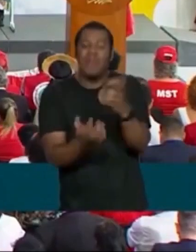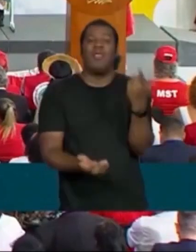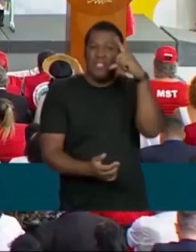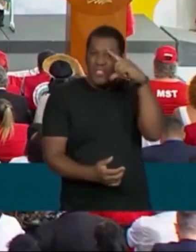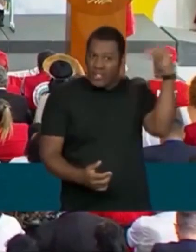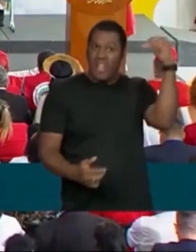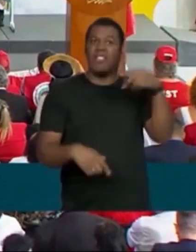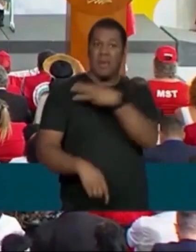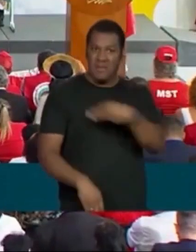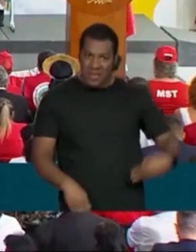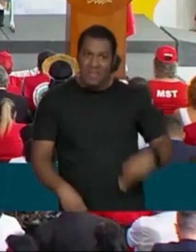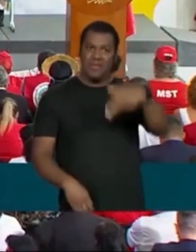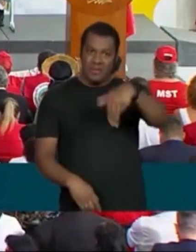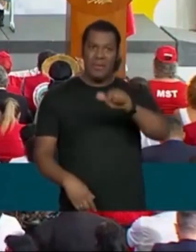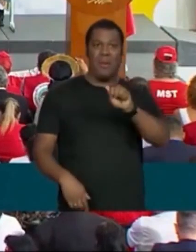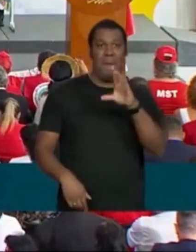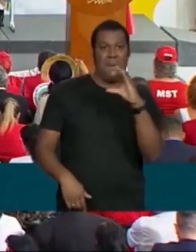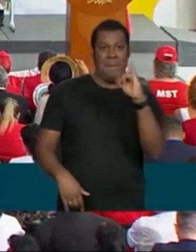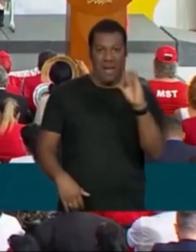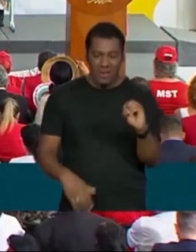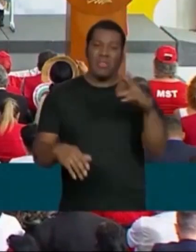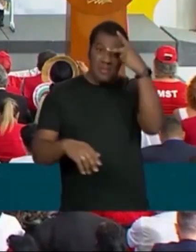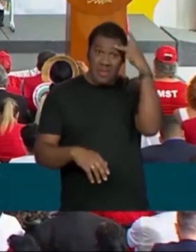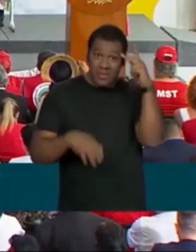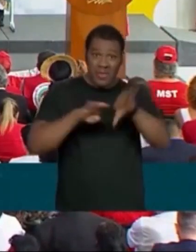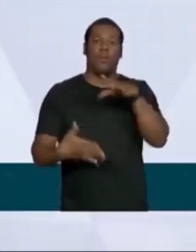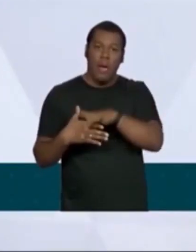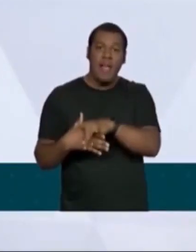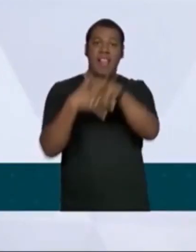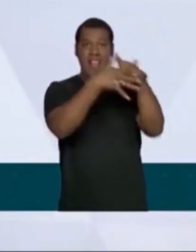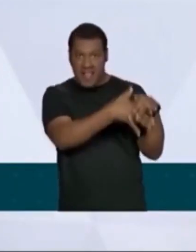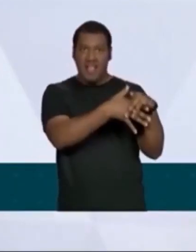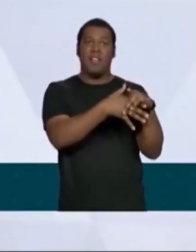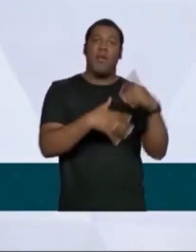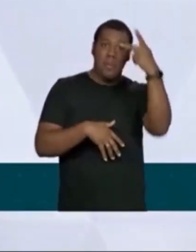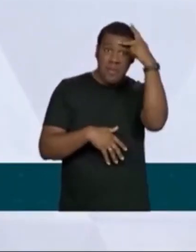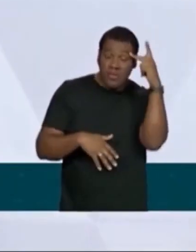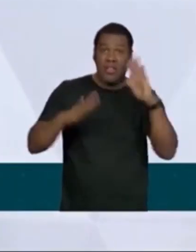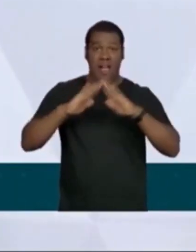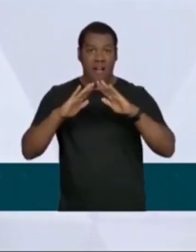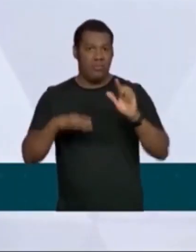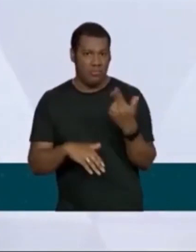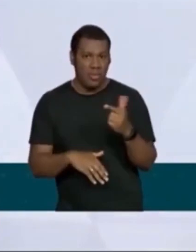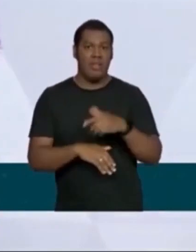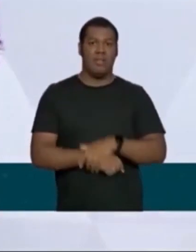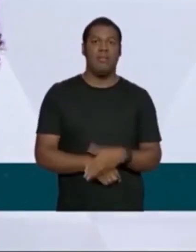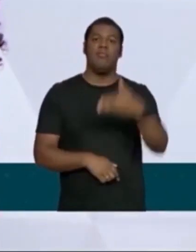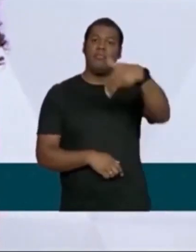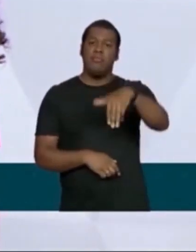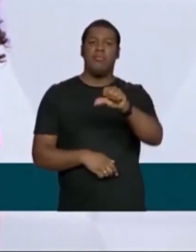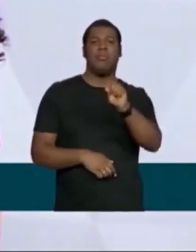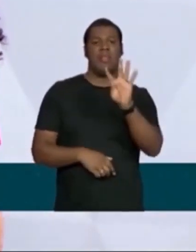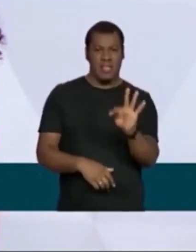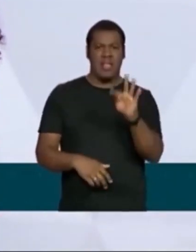fortalecer e dar visibilidade à atuação das entidades já no primeiro mês. Para nós do MTST, é importante